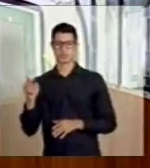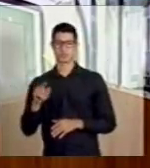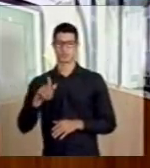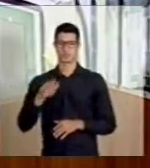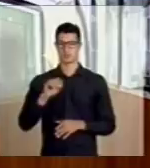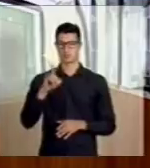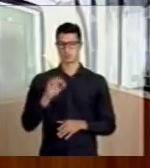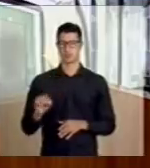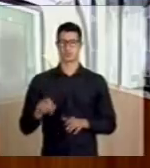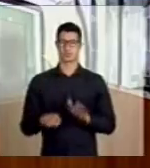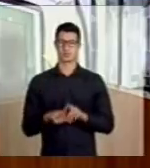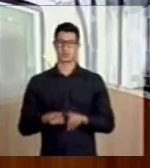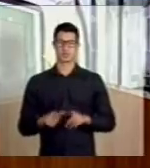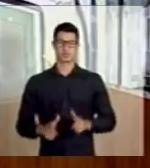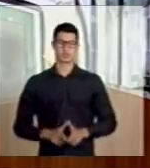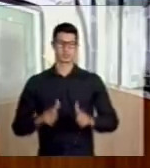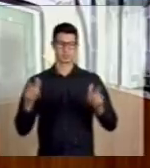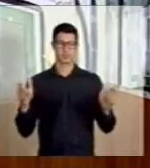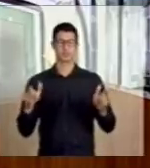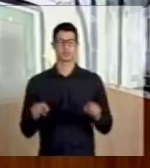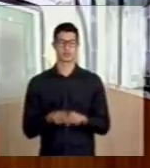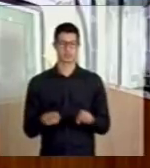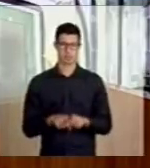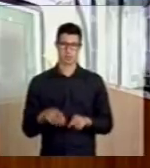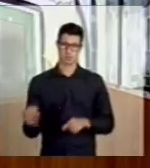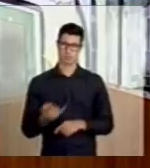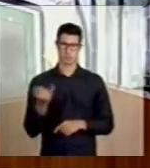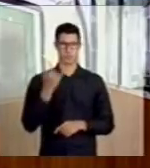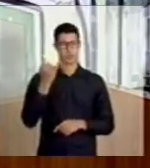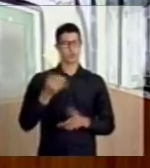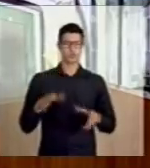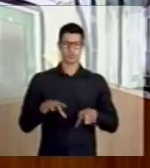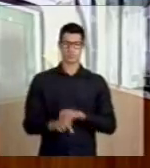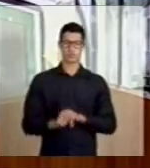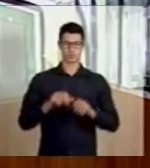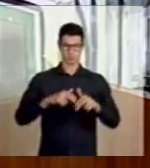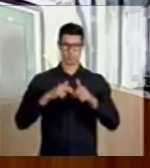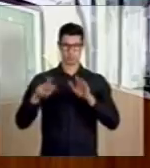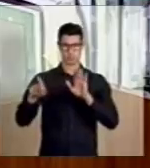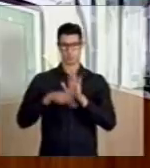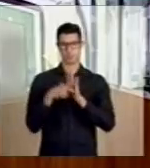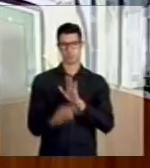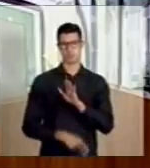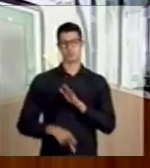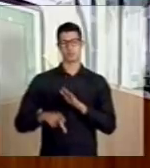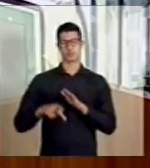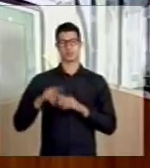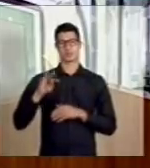gozo, de expansão dos direitos fundamentais, qualificando-se em função de sua própria